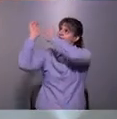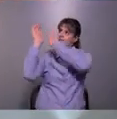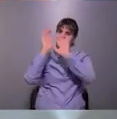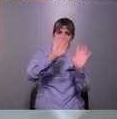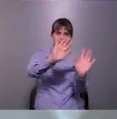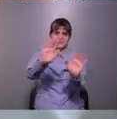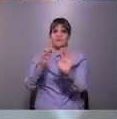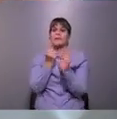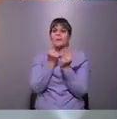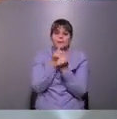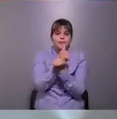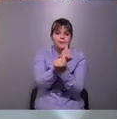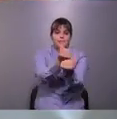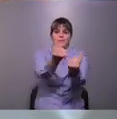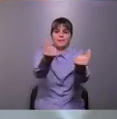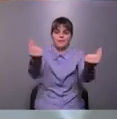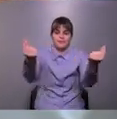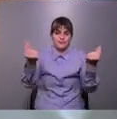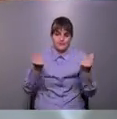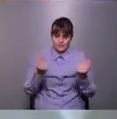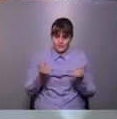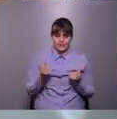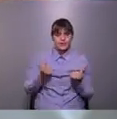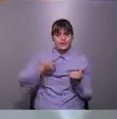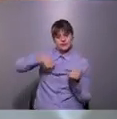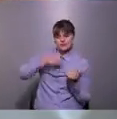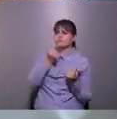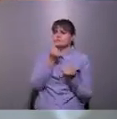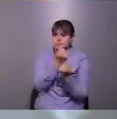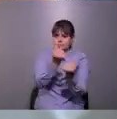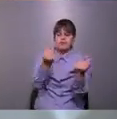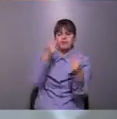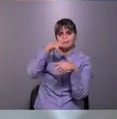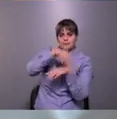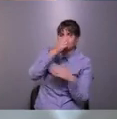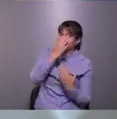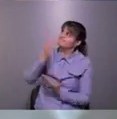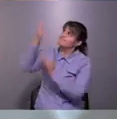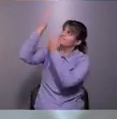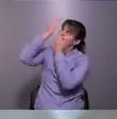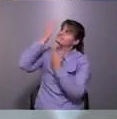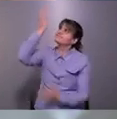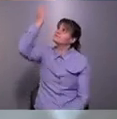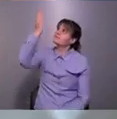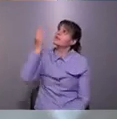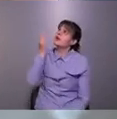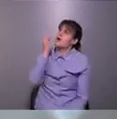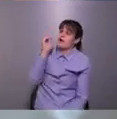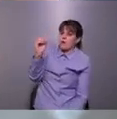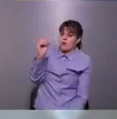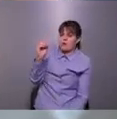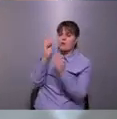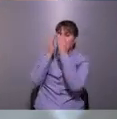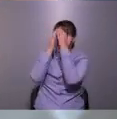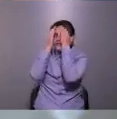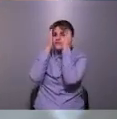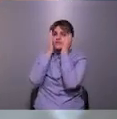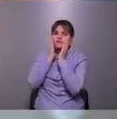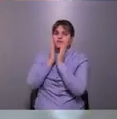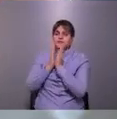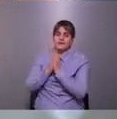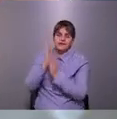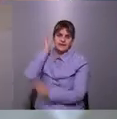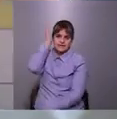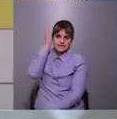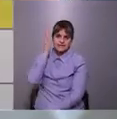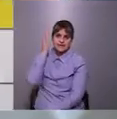velas que acendemos em vosso louvor e por intercessão da Virgem Santa